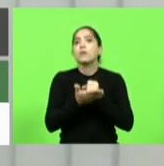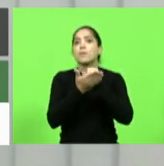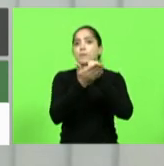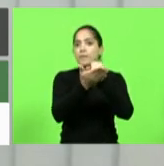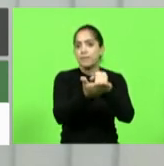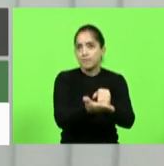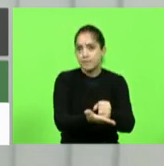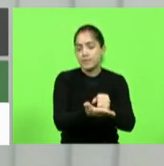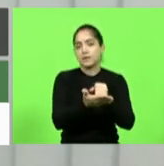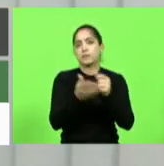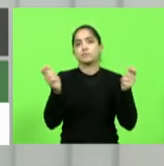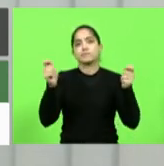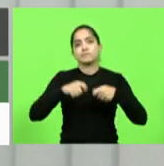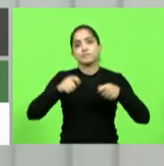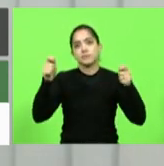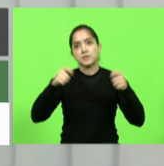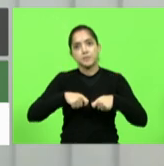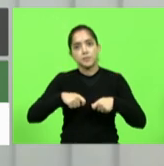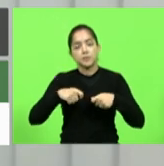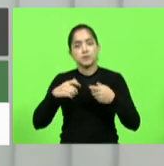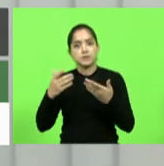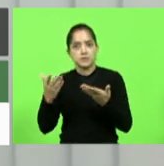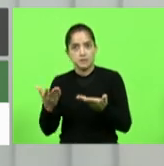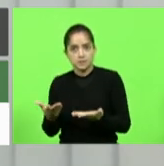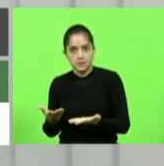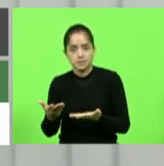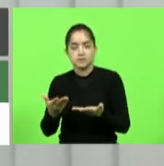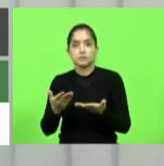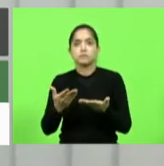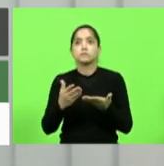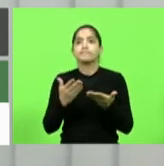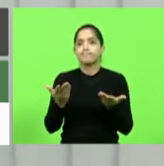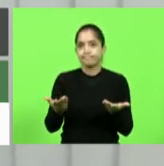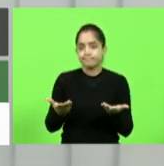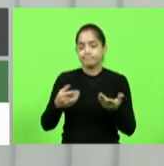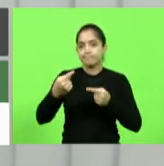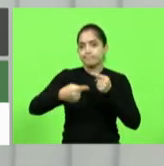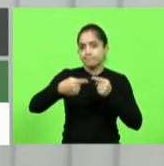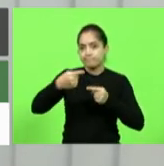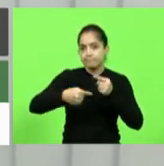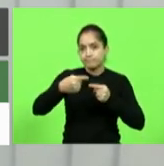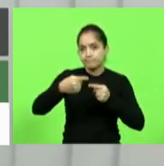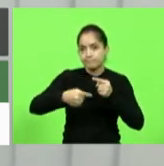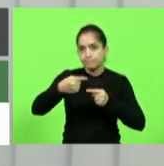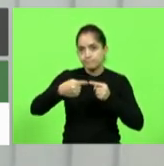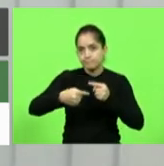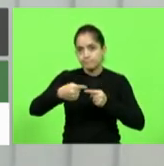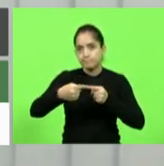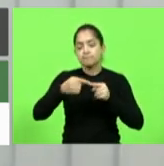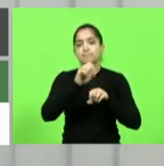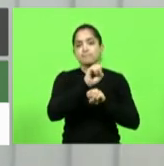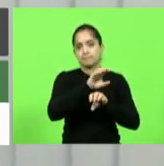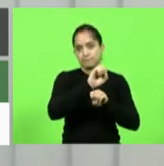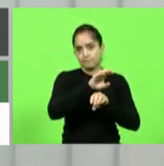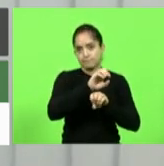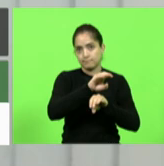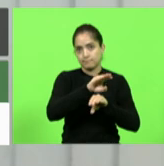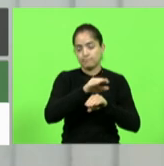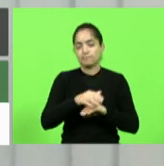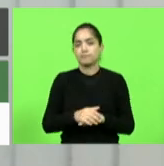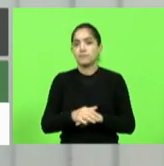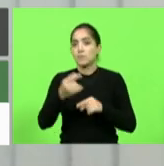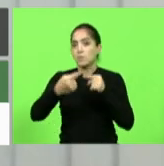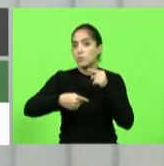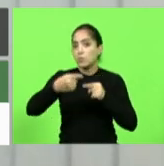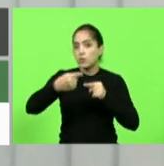que potencializa a implementação de políticas de educação, políticas